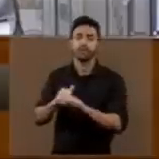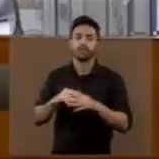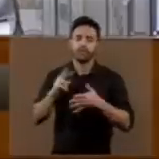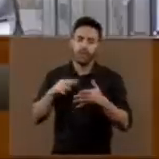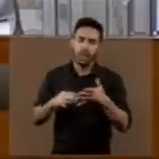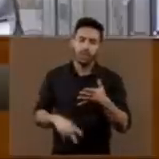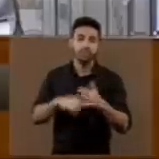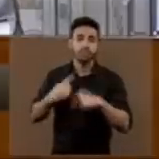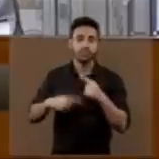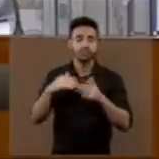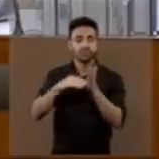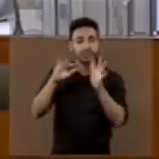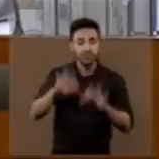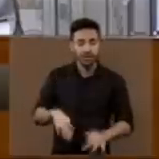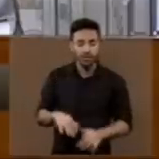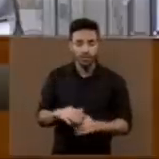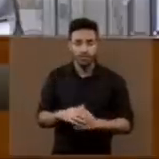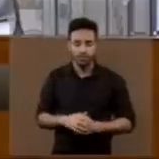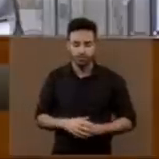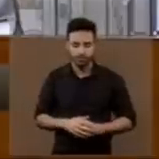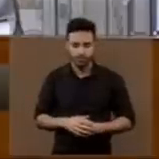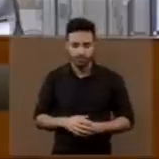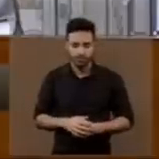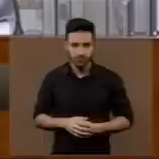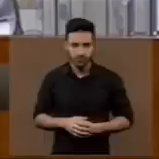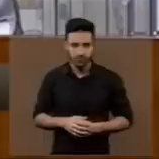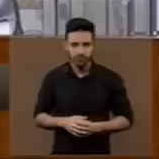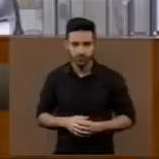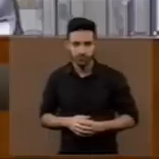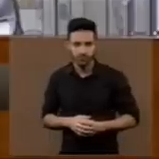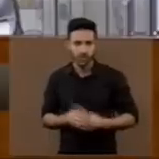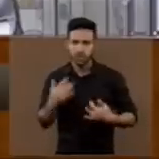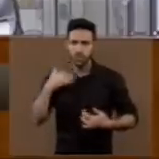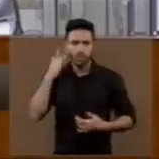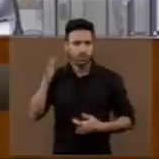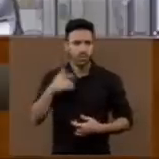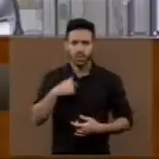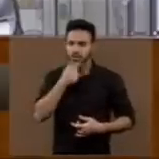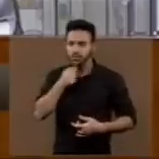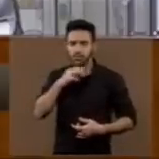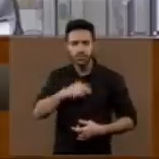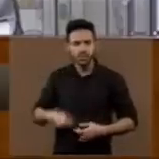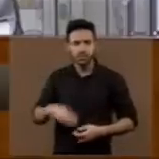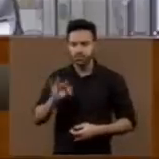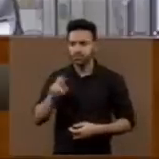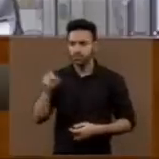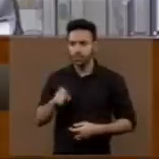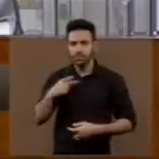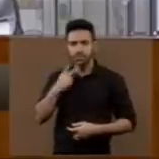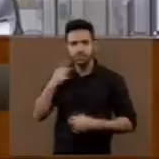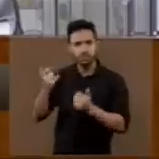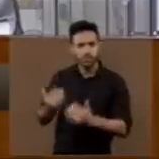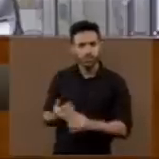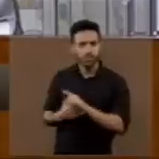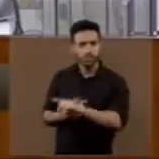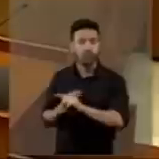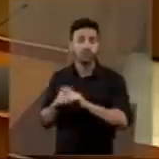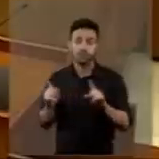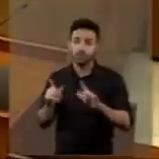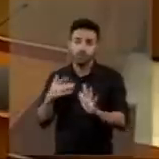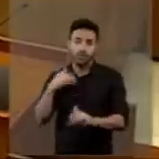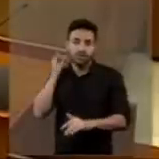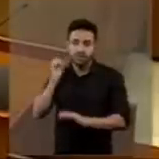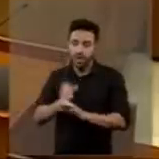final o que, como alguém aqui, o ministro Fux, afirmou. Ela deixa que se acumule